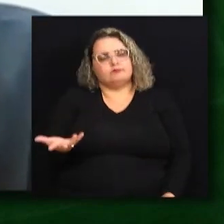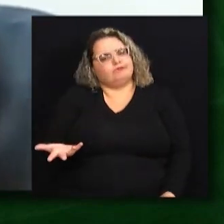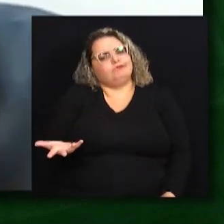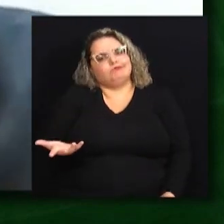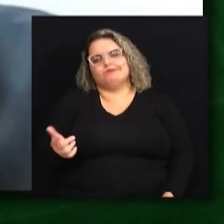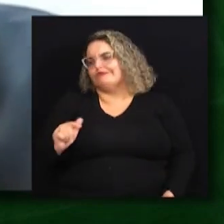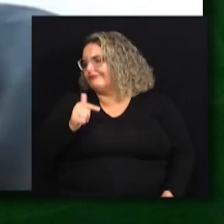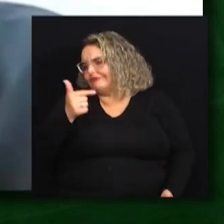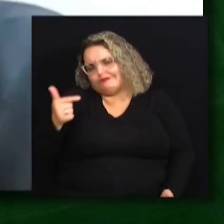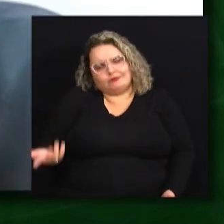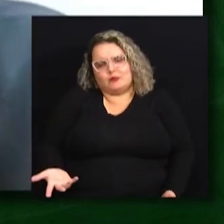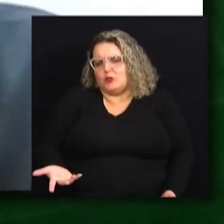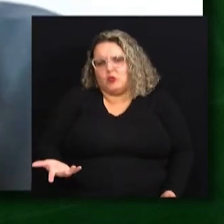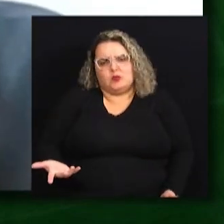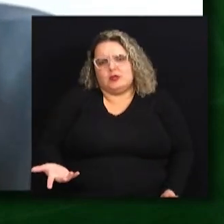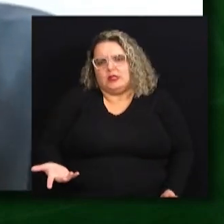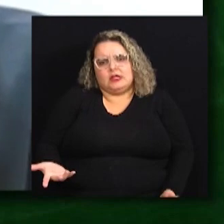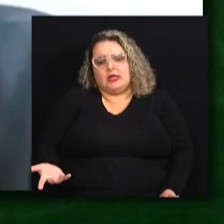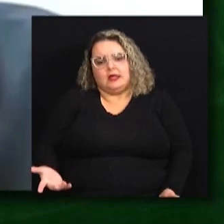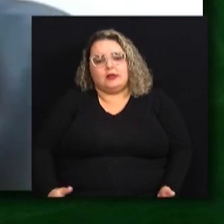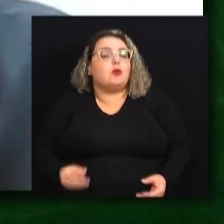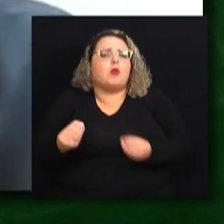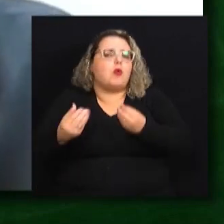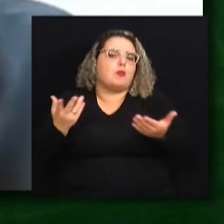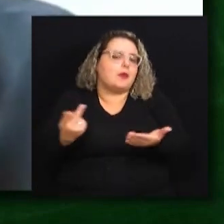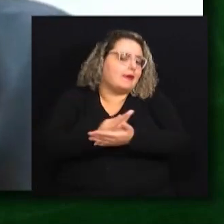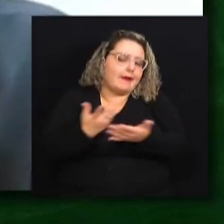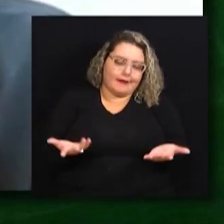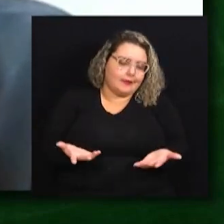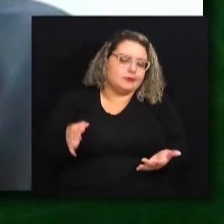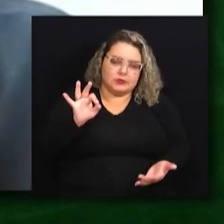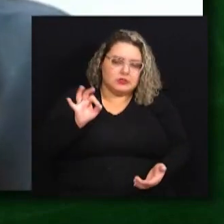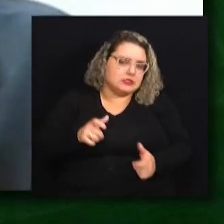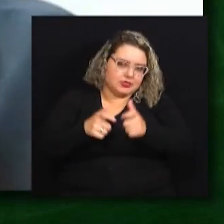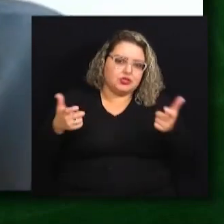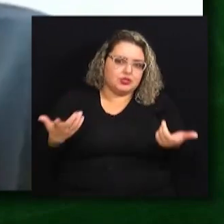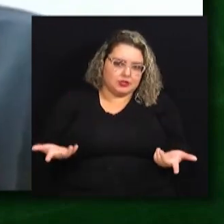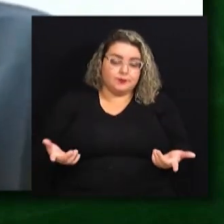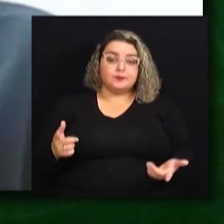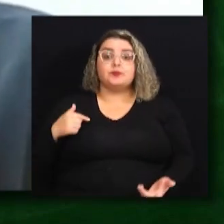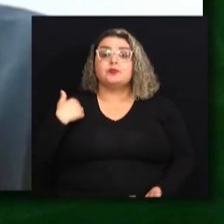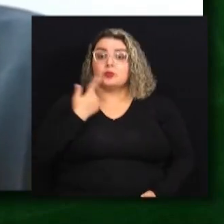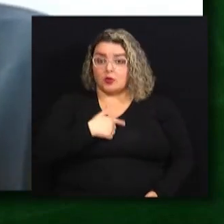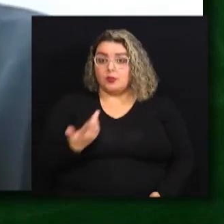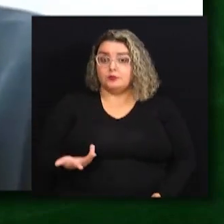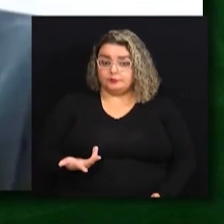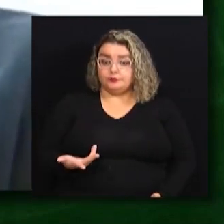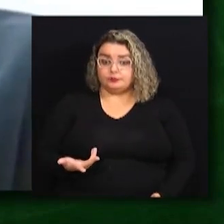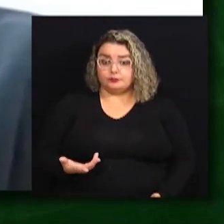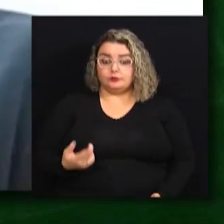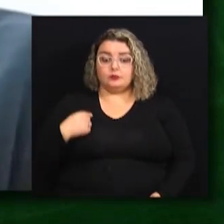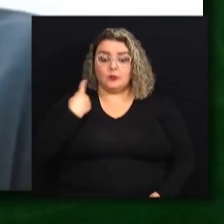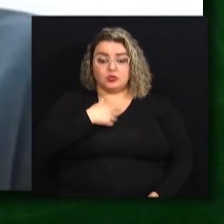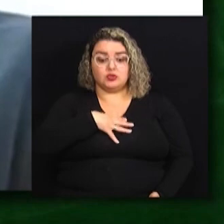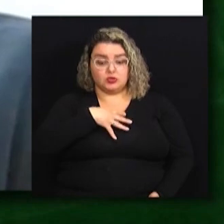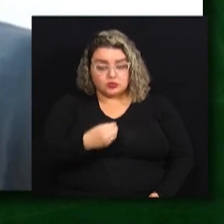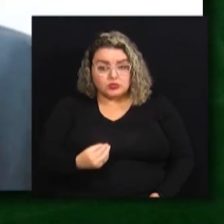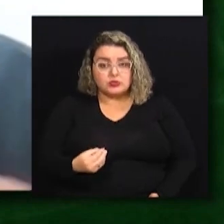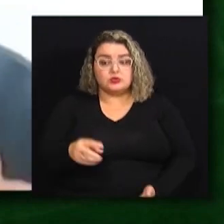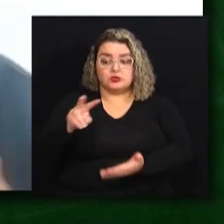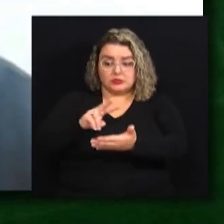cubano Sanches, o campeão olímpico Douglas Souza, que terminou a partida com 24 pontos,